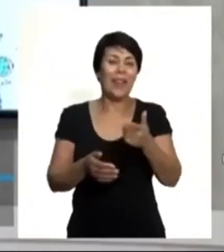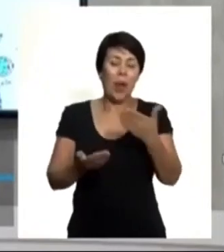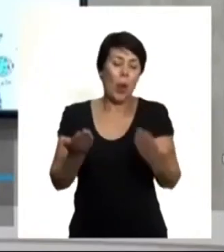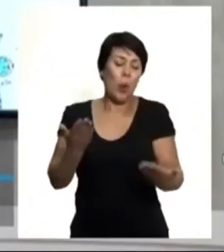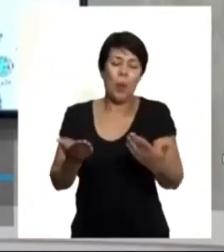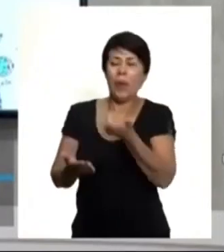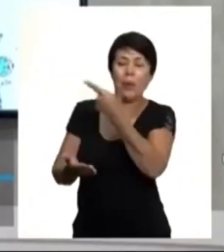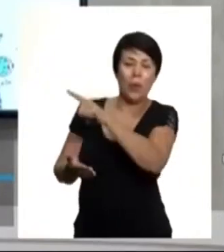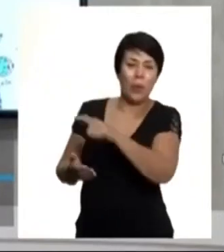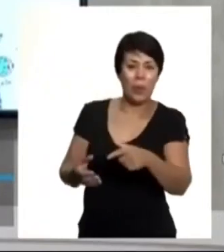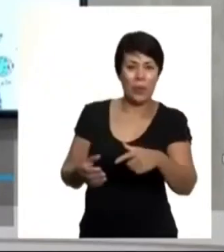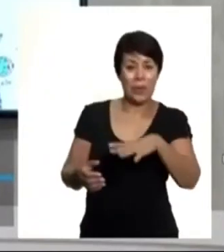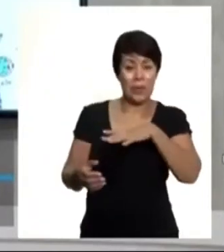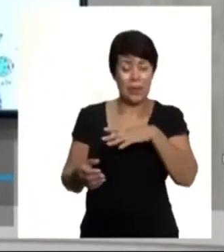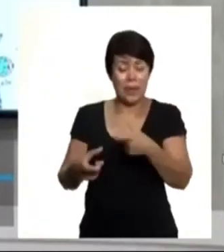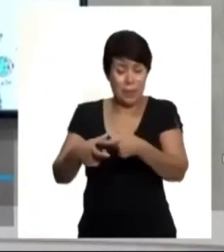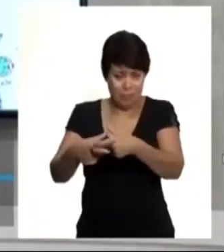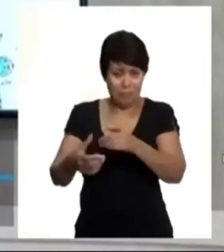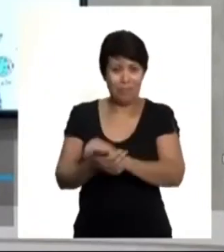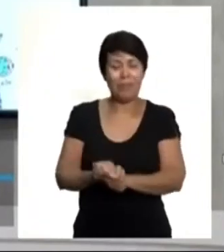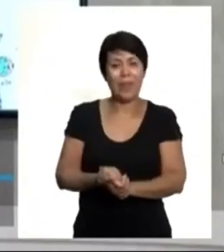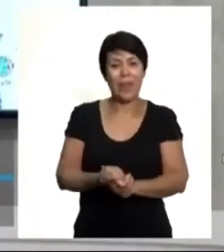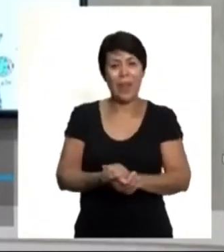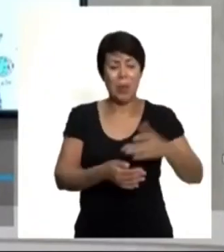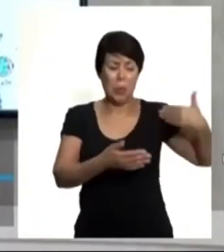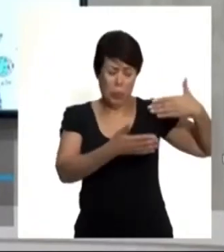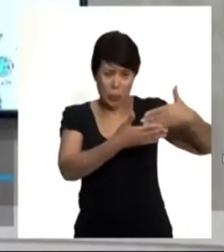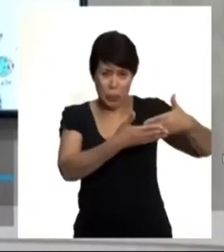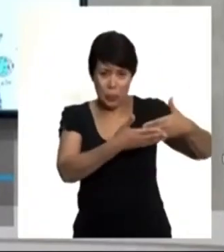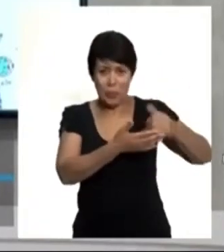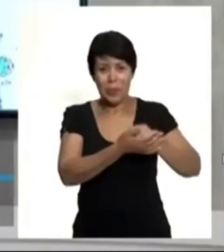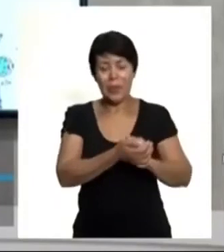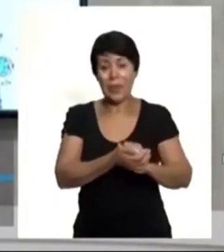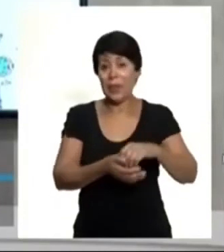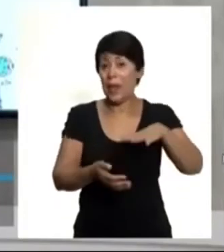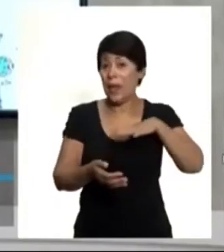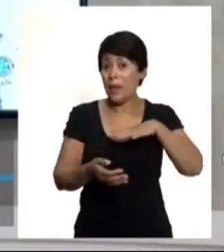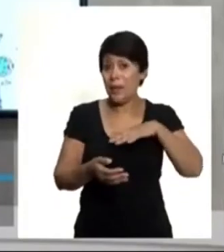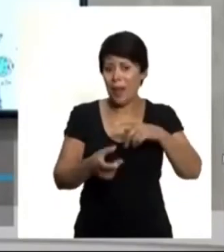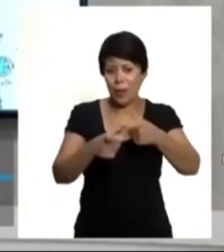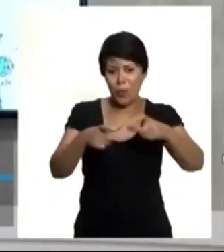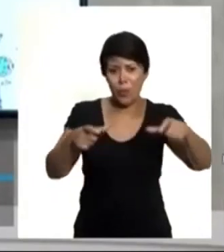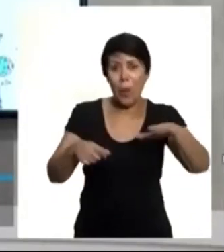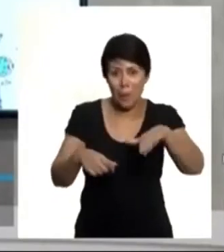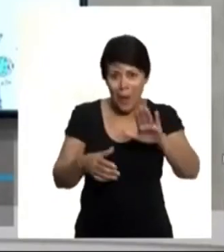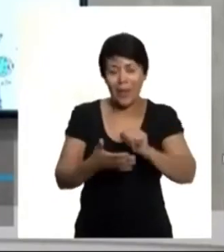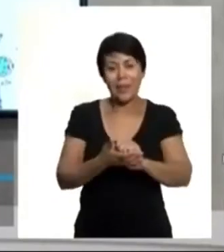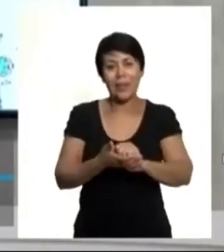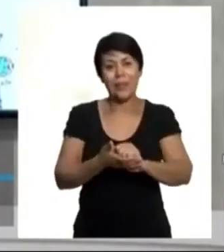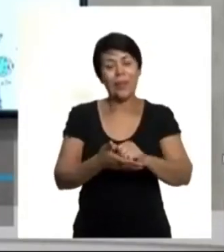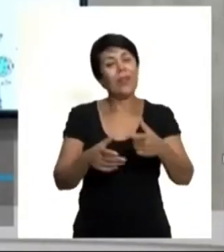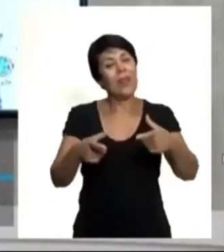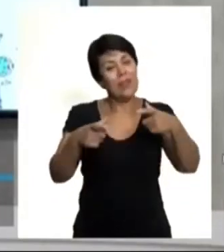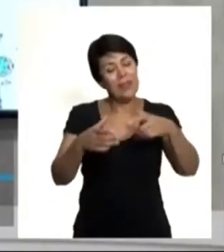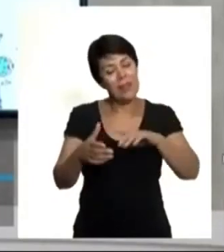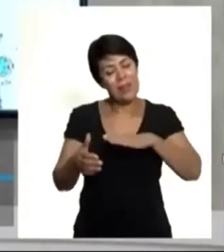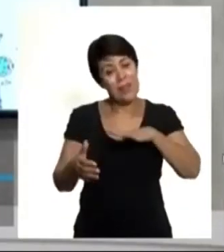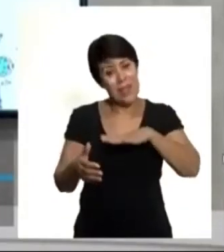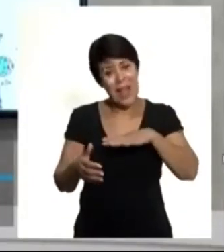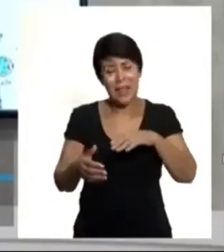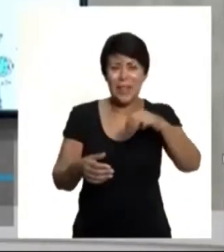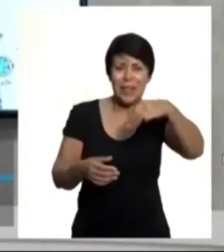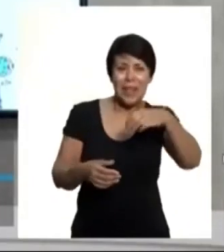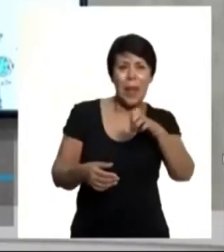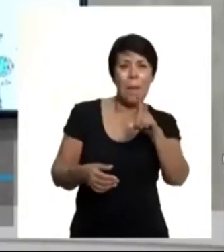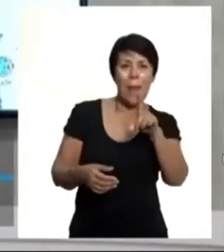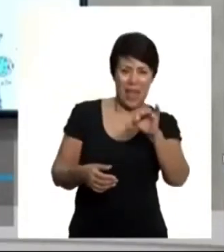cidades e procura as metrópoles. Nos últimos anos, as cidades que mais cresceram foram as cidades médias. Cidades